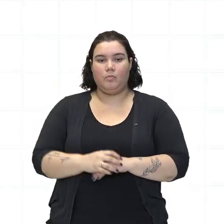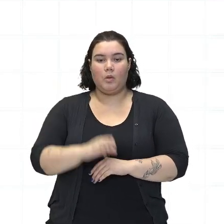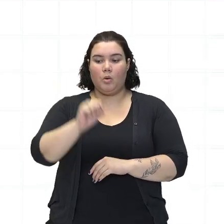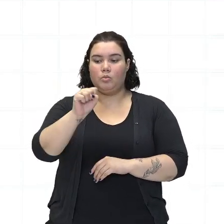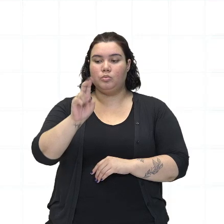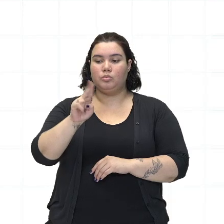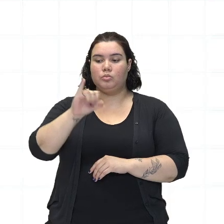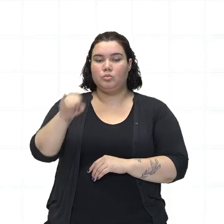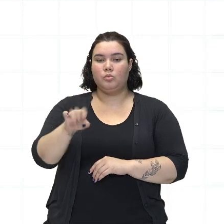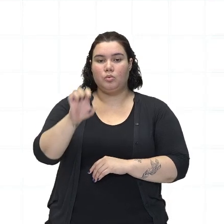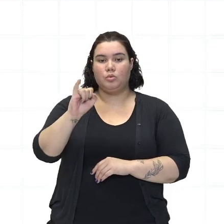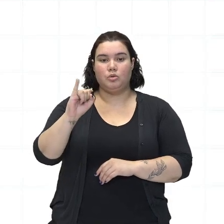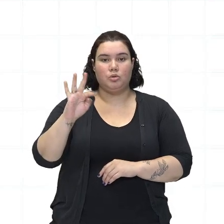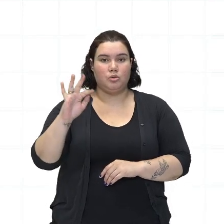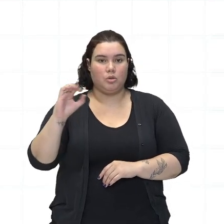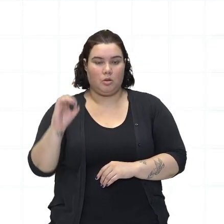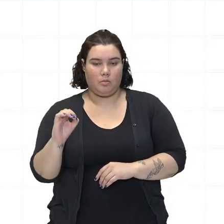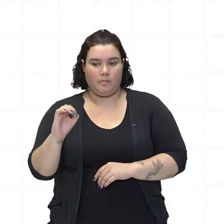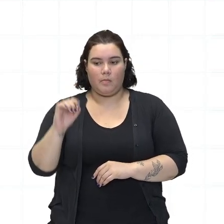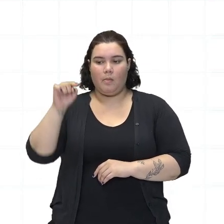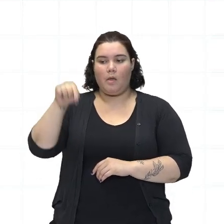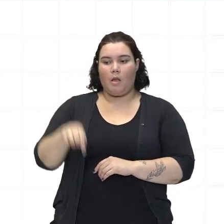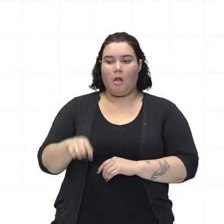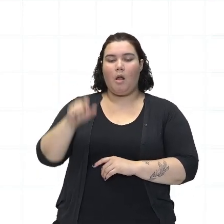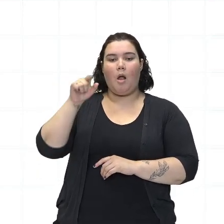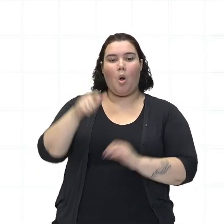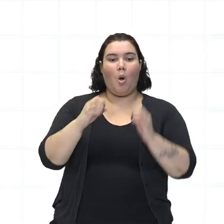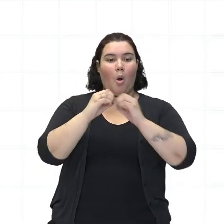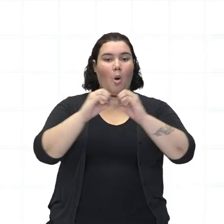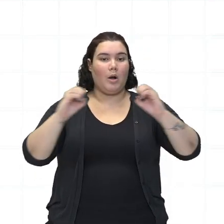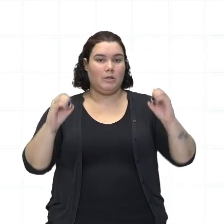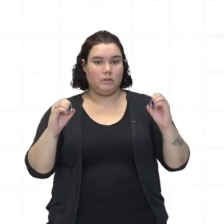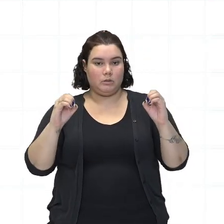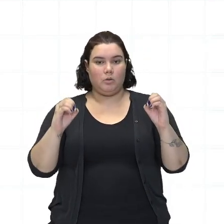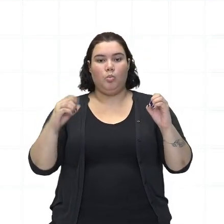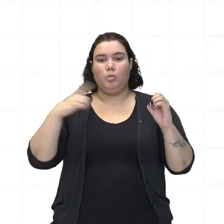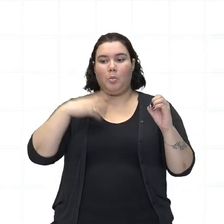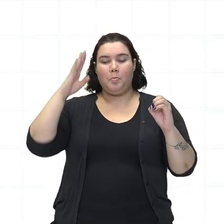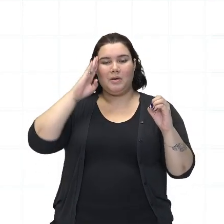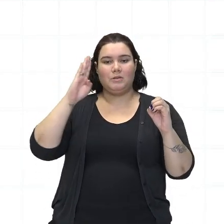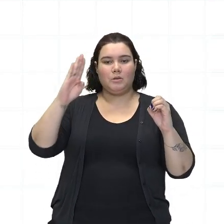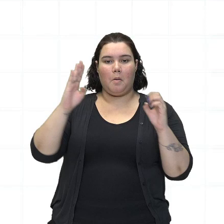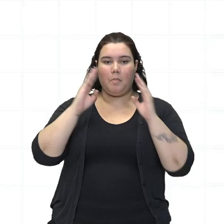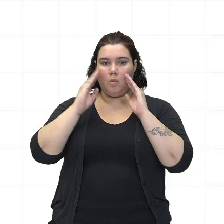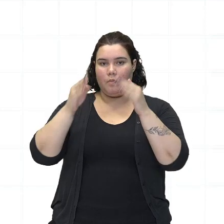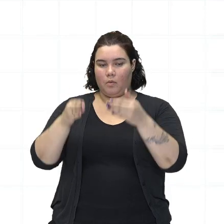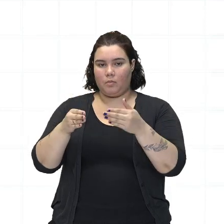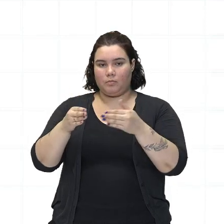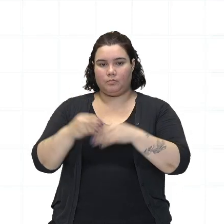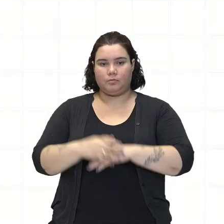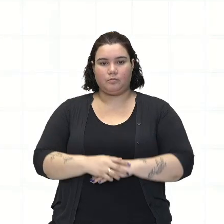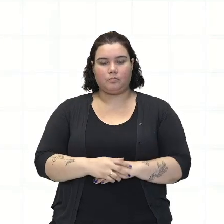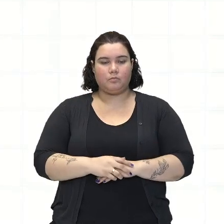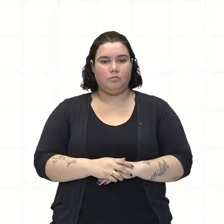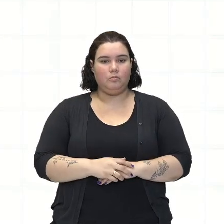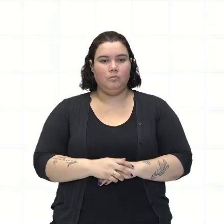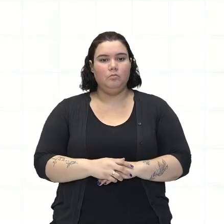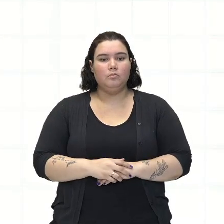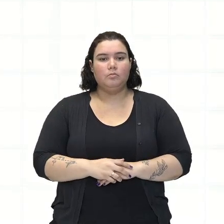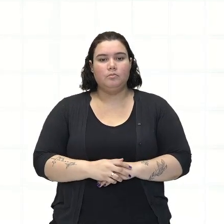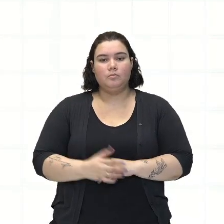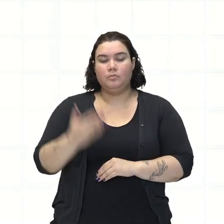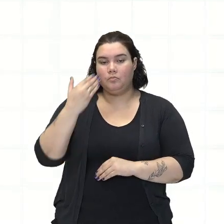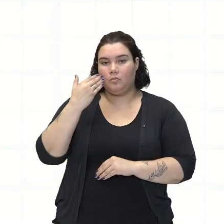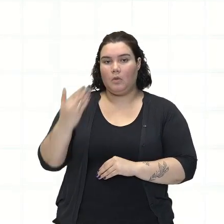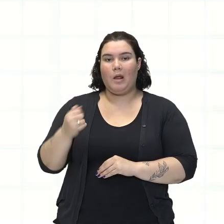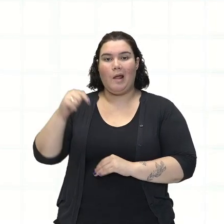sujeito vai ser esse ser sobre o qual uma oração diz algo. O núcleo do sujeito é